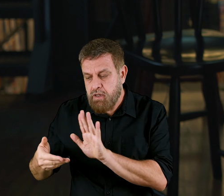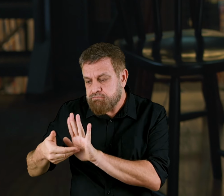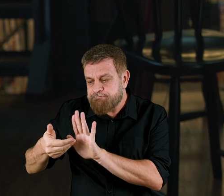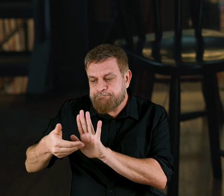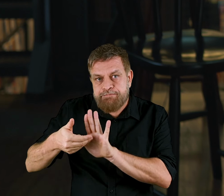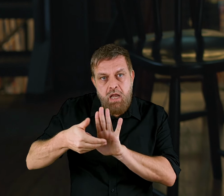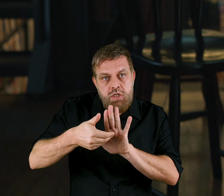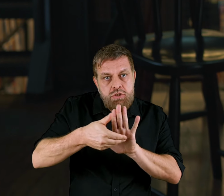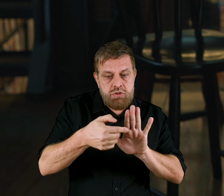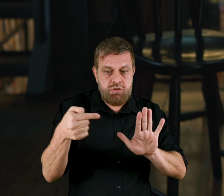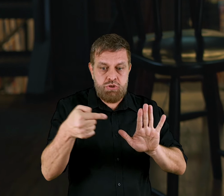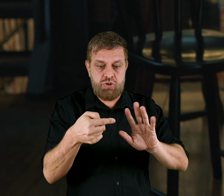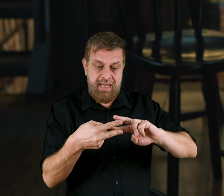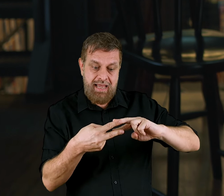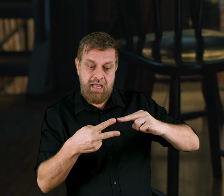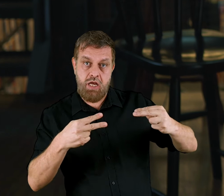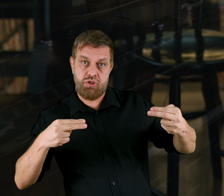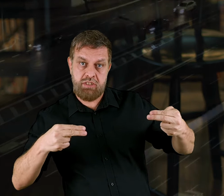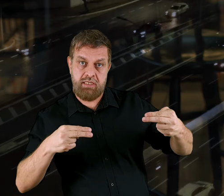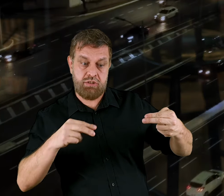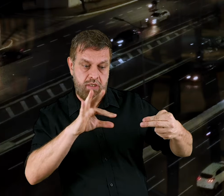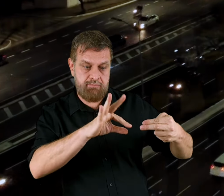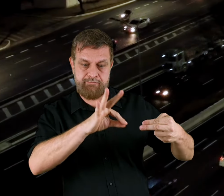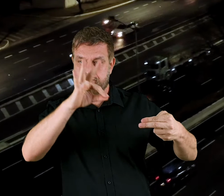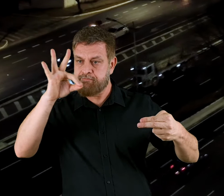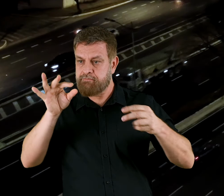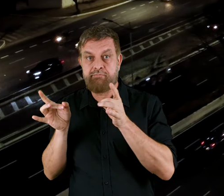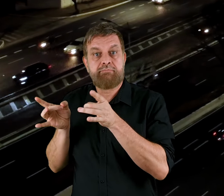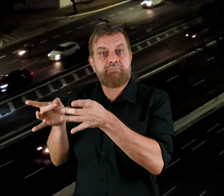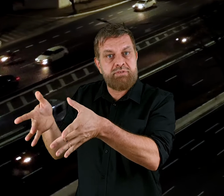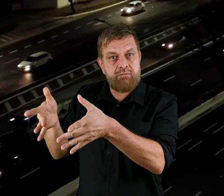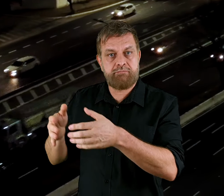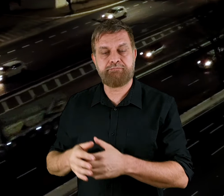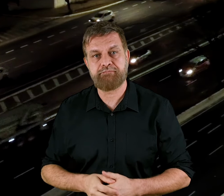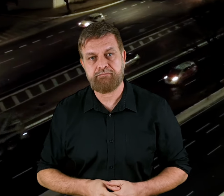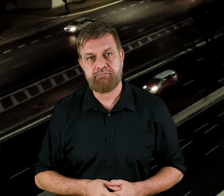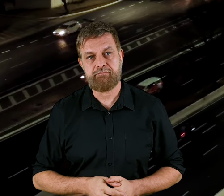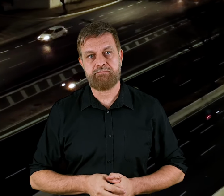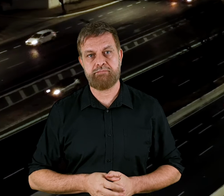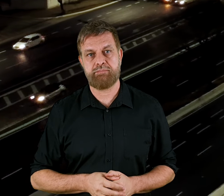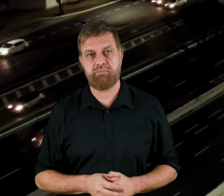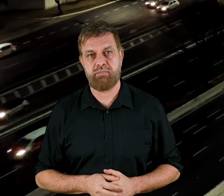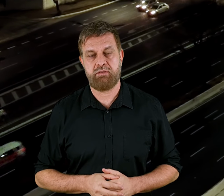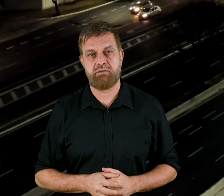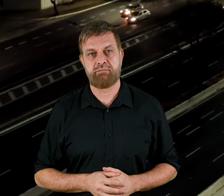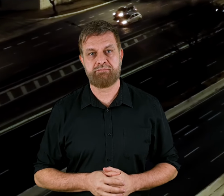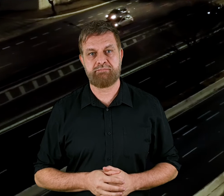alguns componentes genéticos que queiramos eliminar, certo?